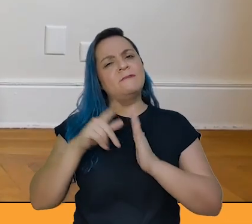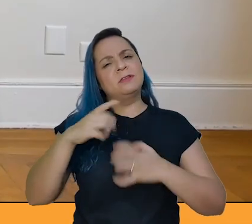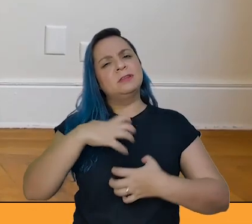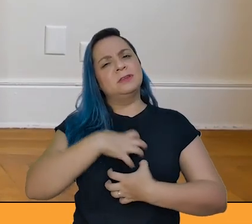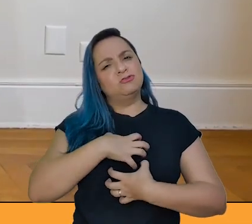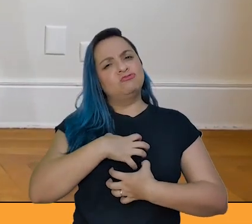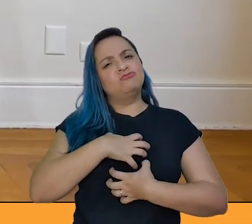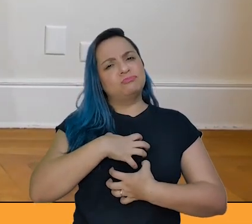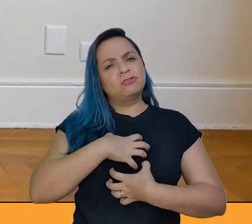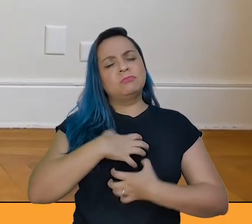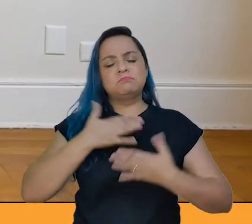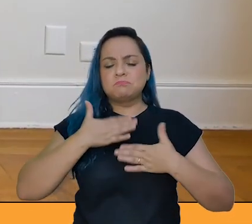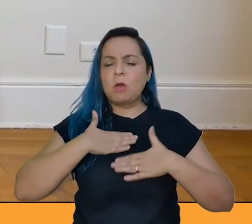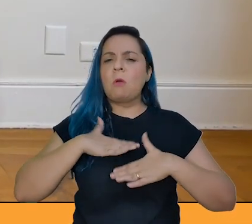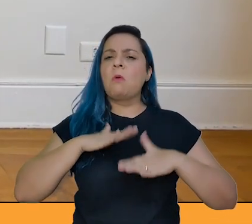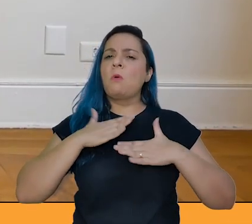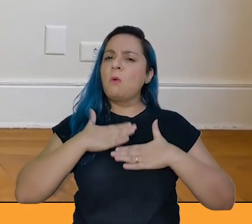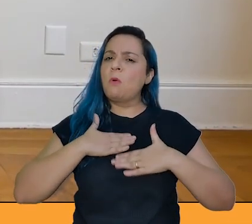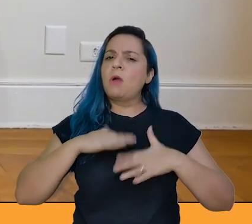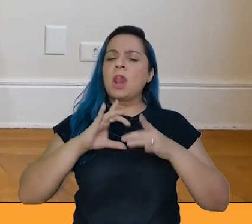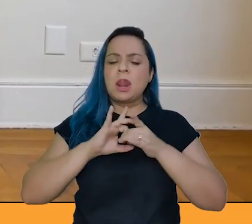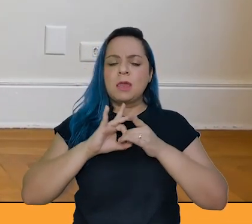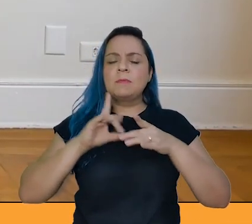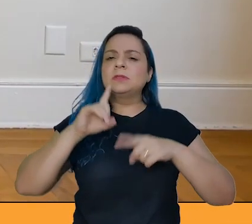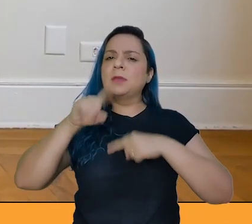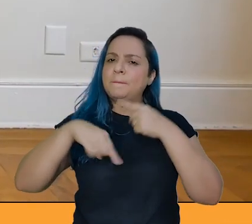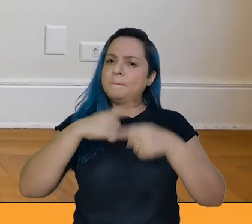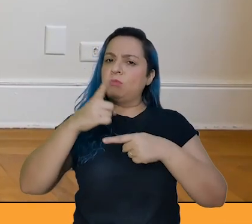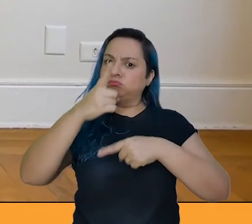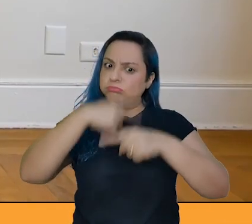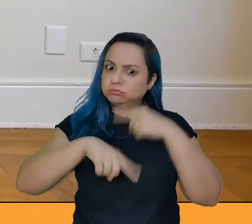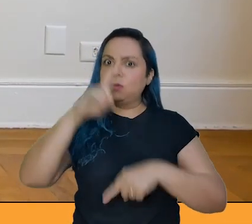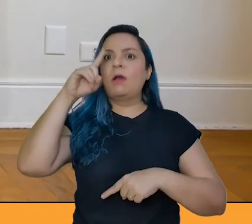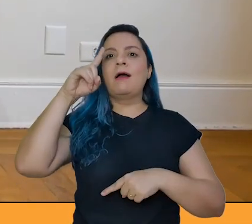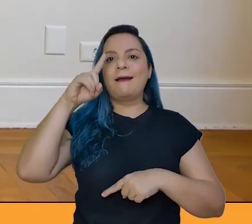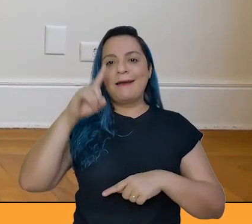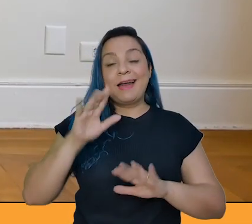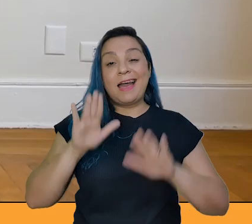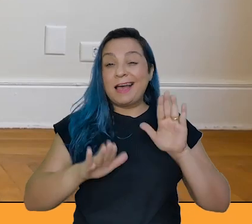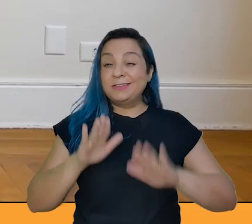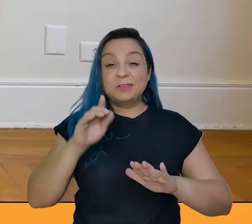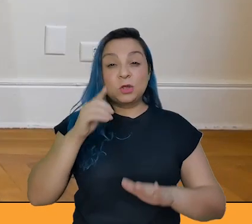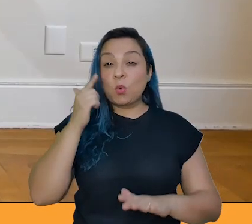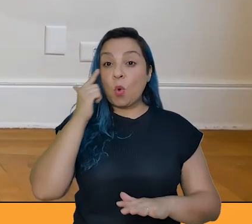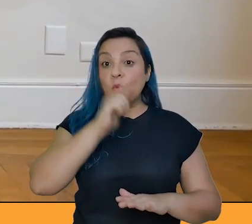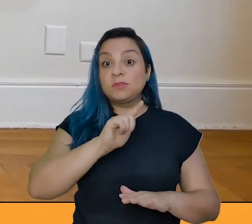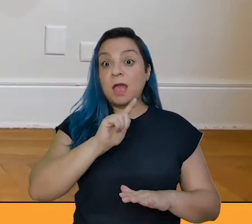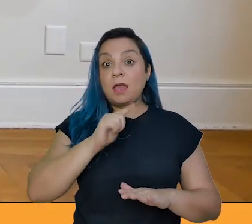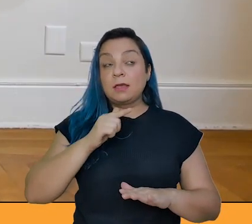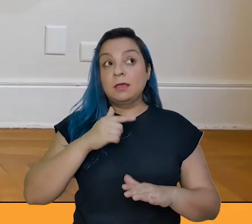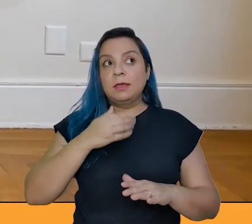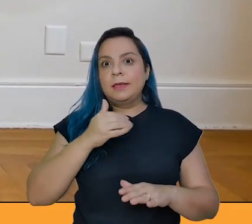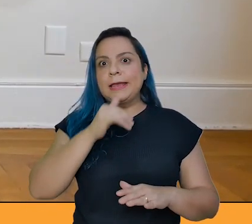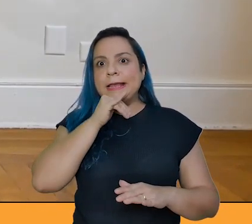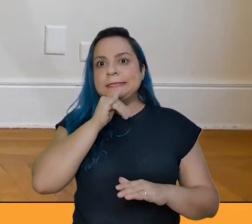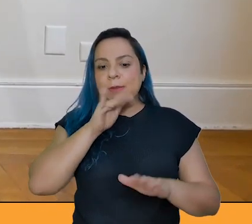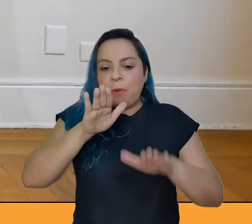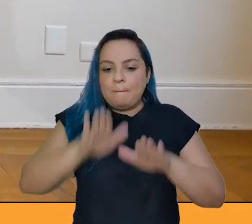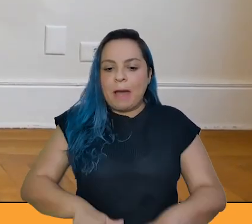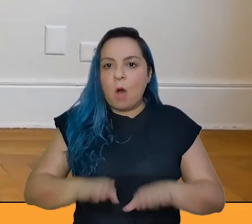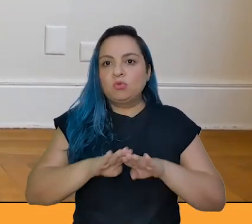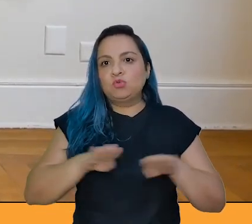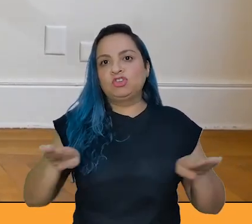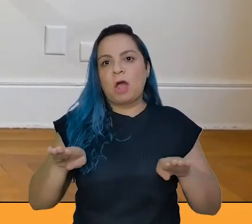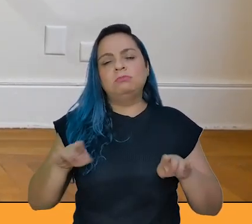sentir confortável para poder ultrapassar esses limites. Então, às vezes, você não consegue colocar as suas mãos no